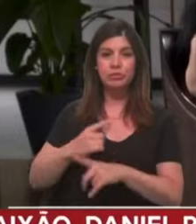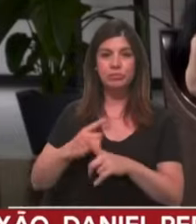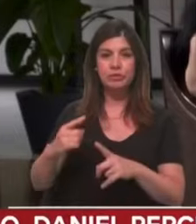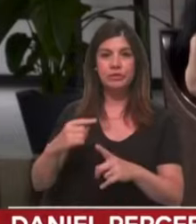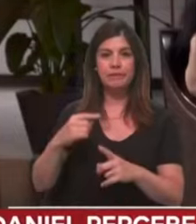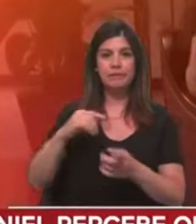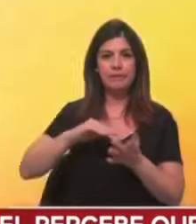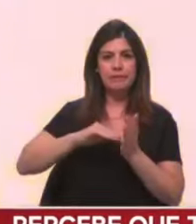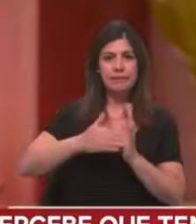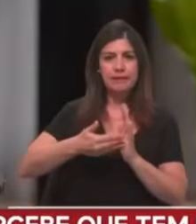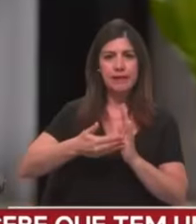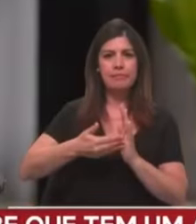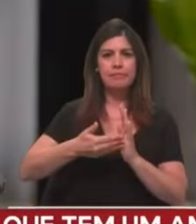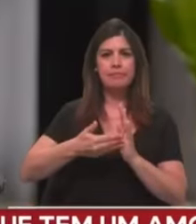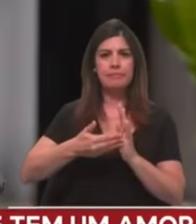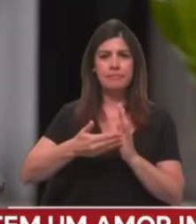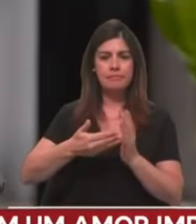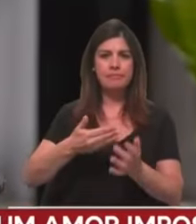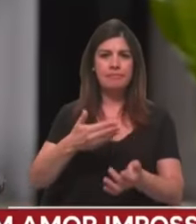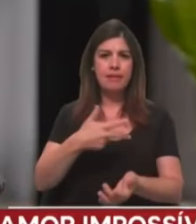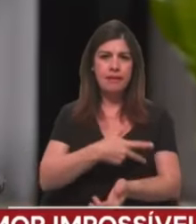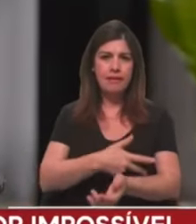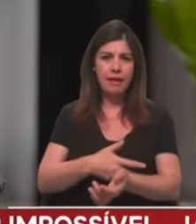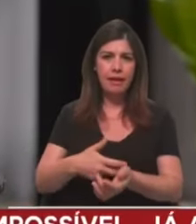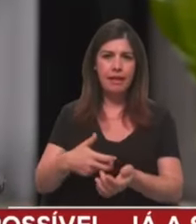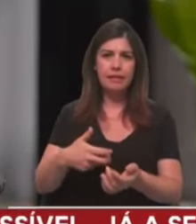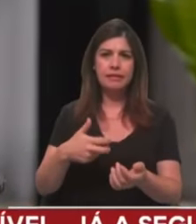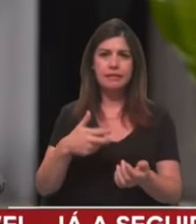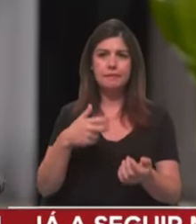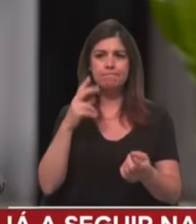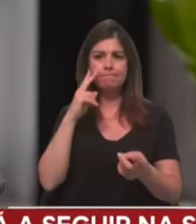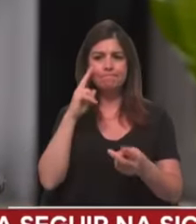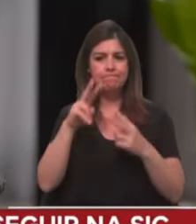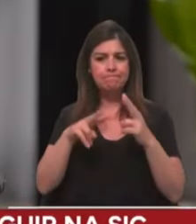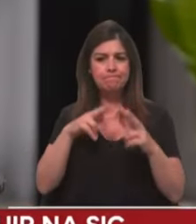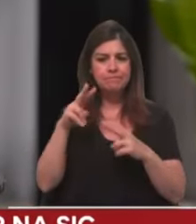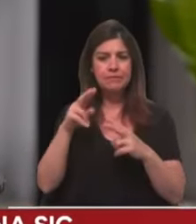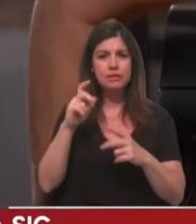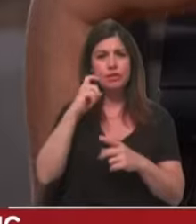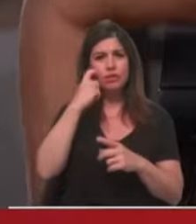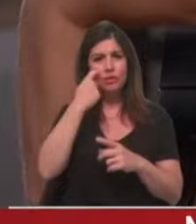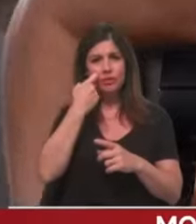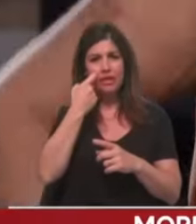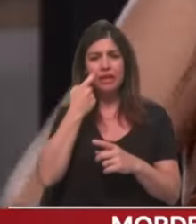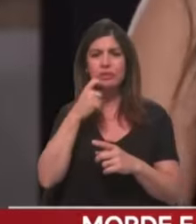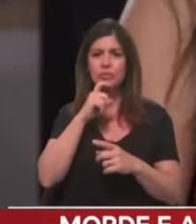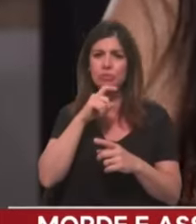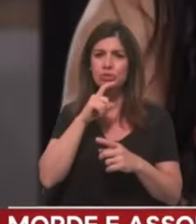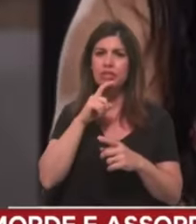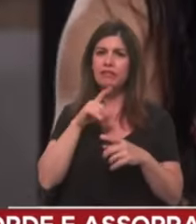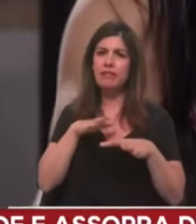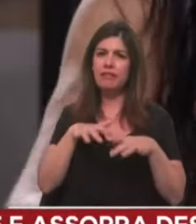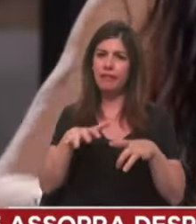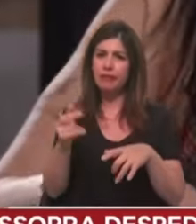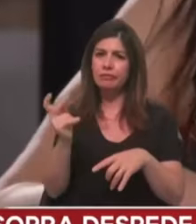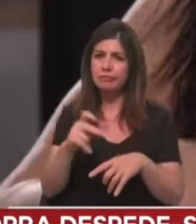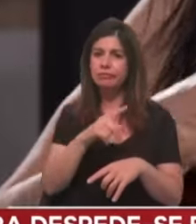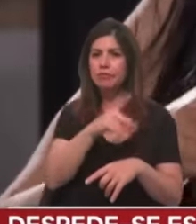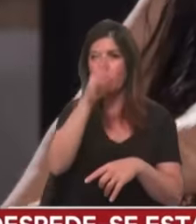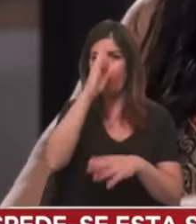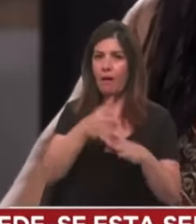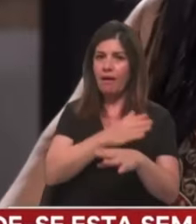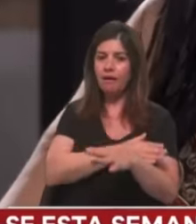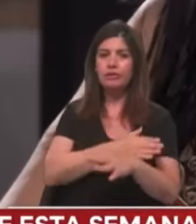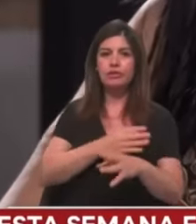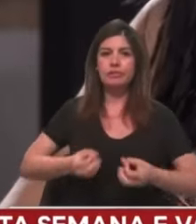acompanhar, a ir para um possível cancro, e tive que tirar o útero e os ovários. Há um historial